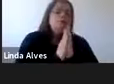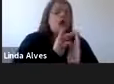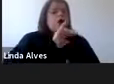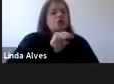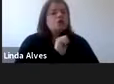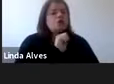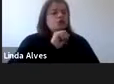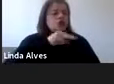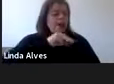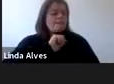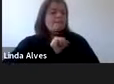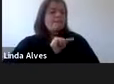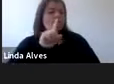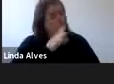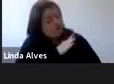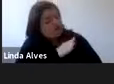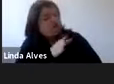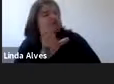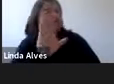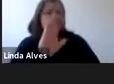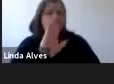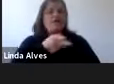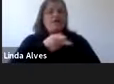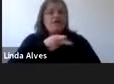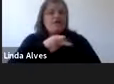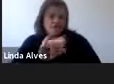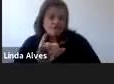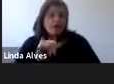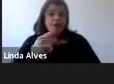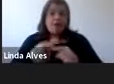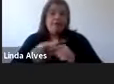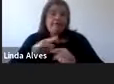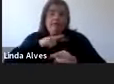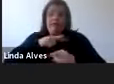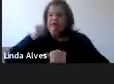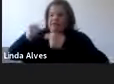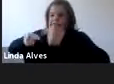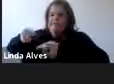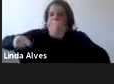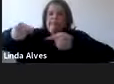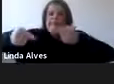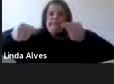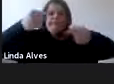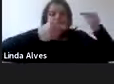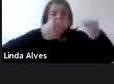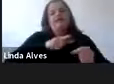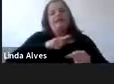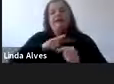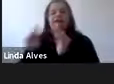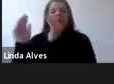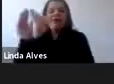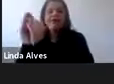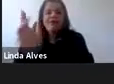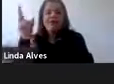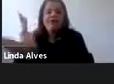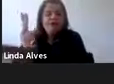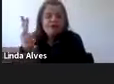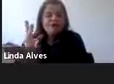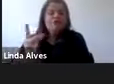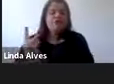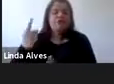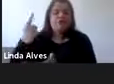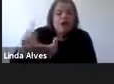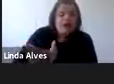dessa mesa conjunta, até em virtude das outras discussões que estão tendo, finalizando as discussões com a Renault, a redação do acordo com a Renault,